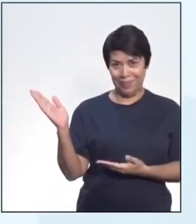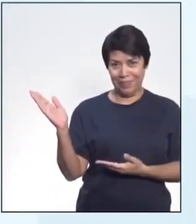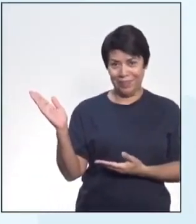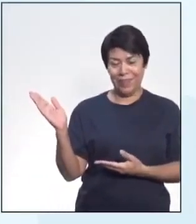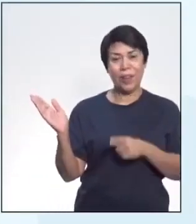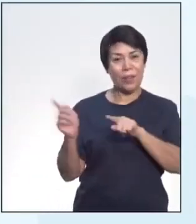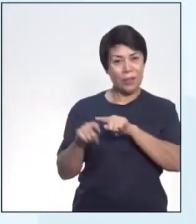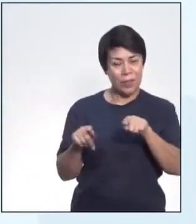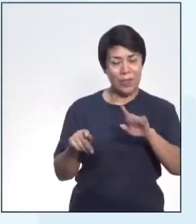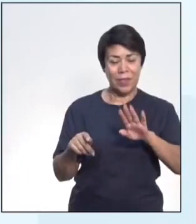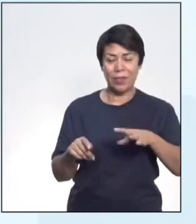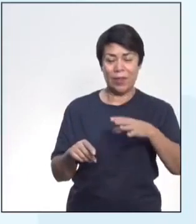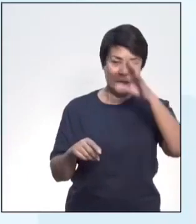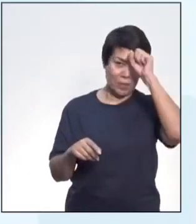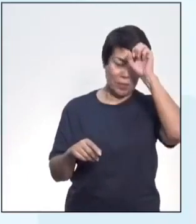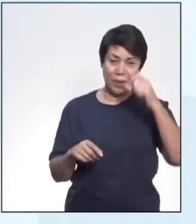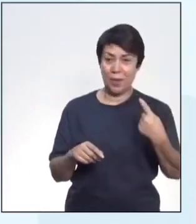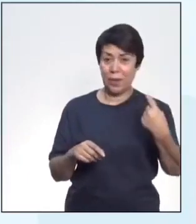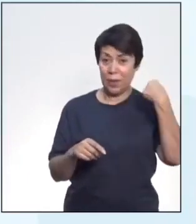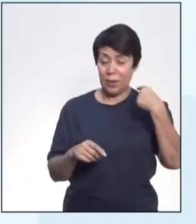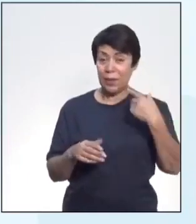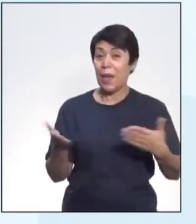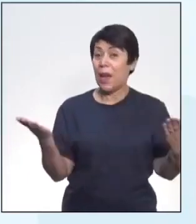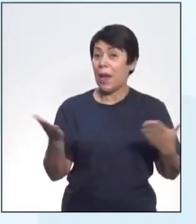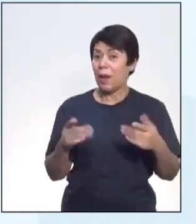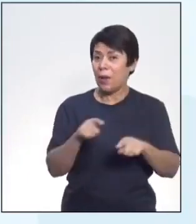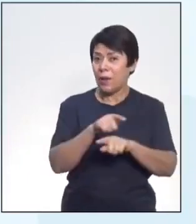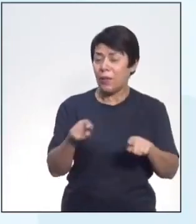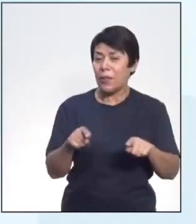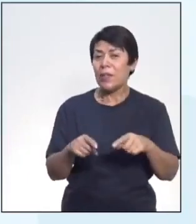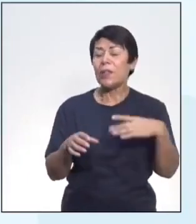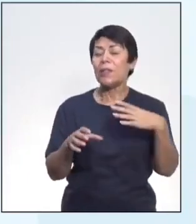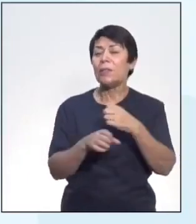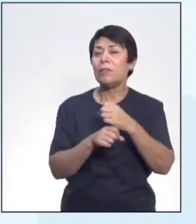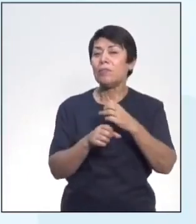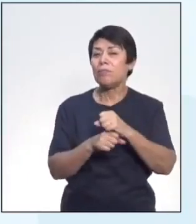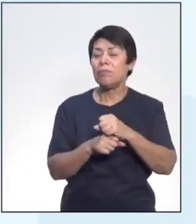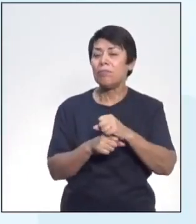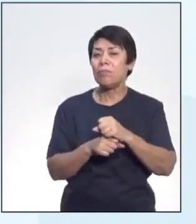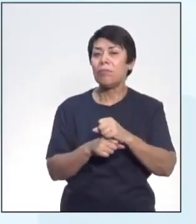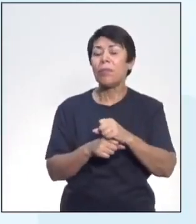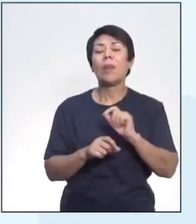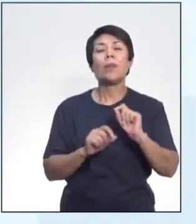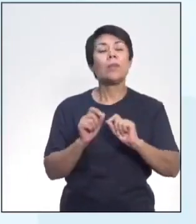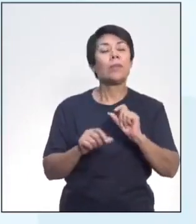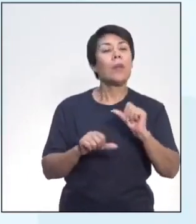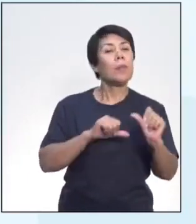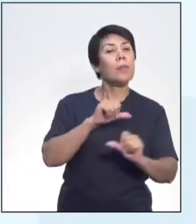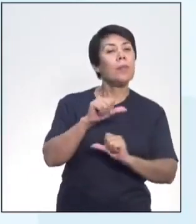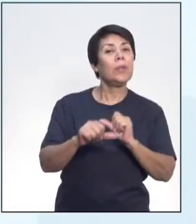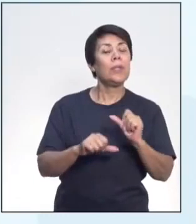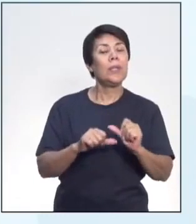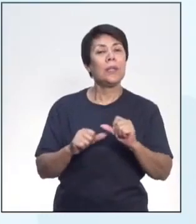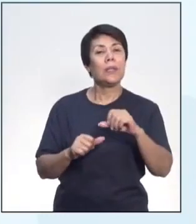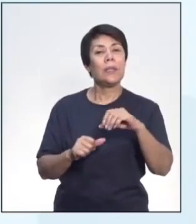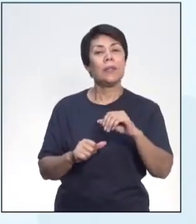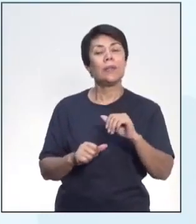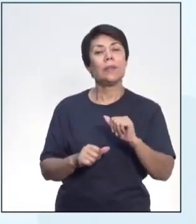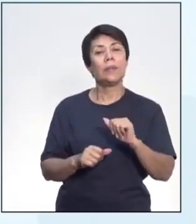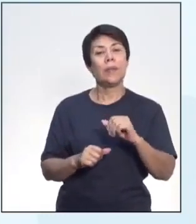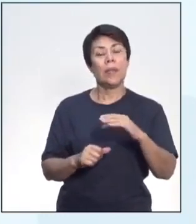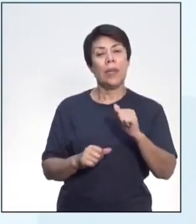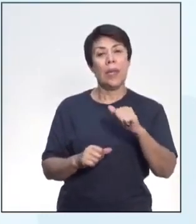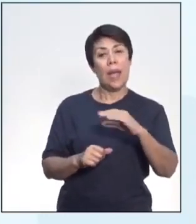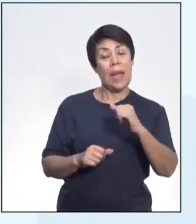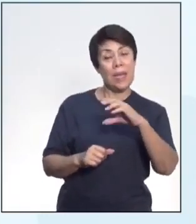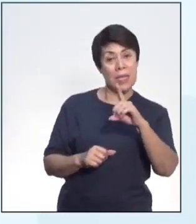no exercício, eu quero que vocês calculem a constante de equilíbrio para a reação do ácido carbônico. Eu